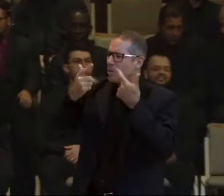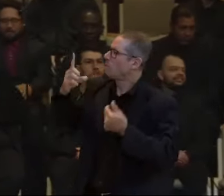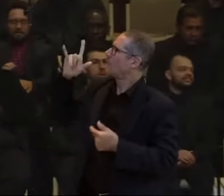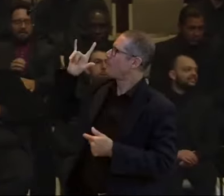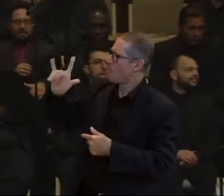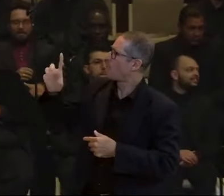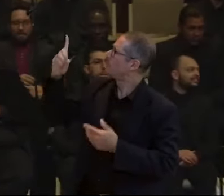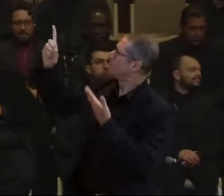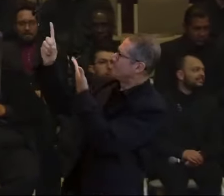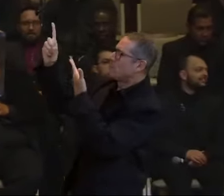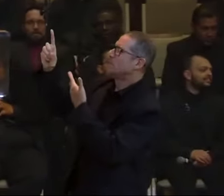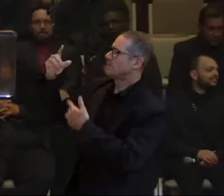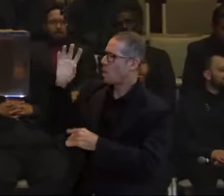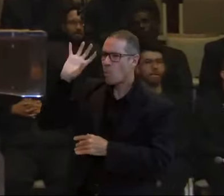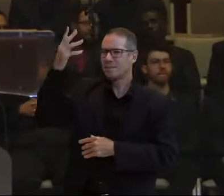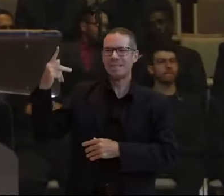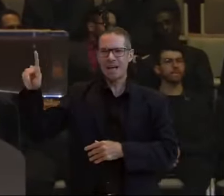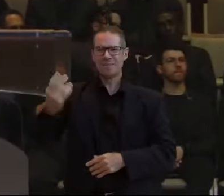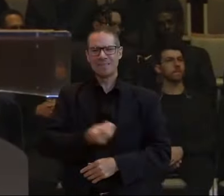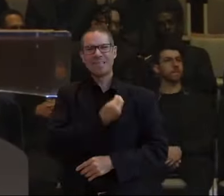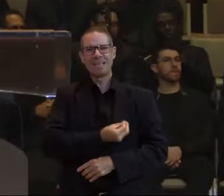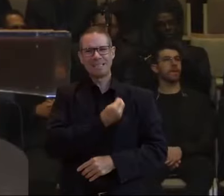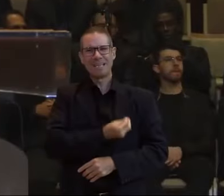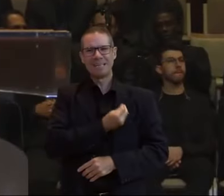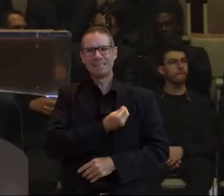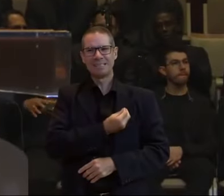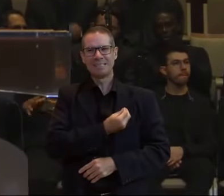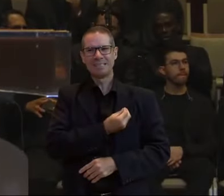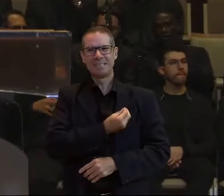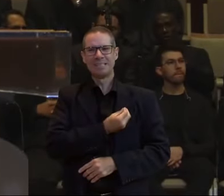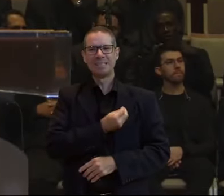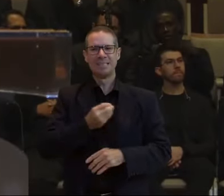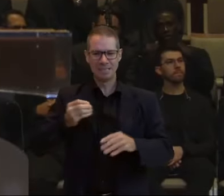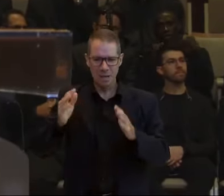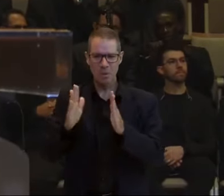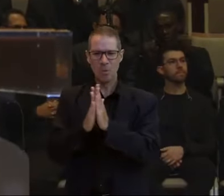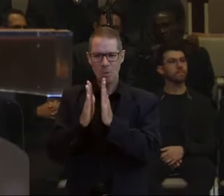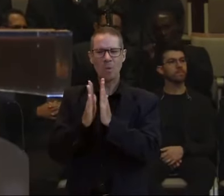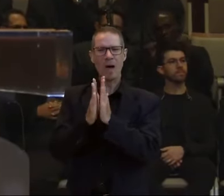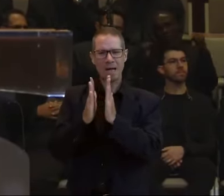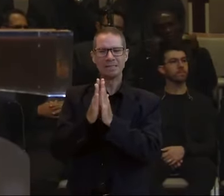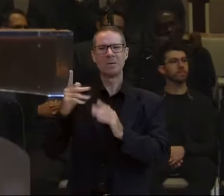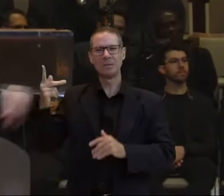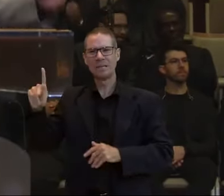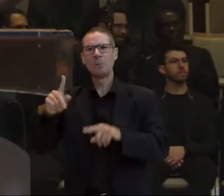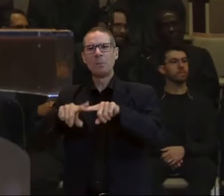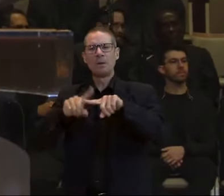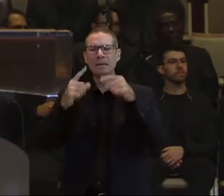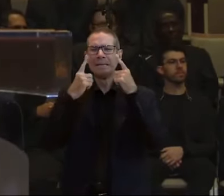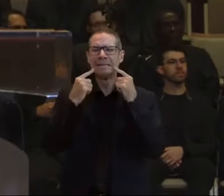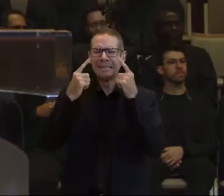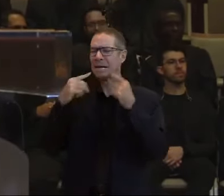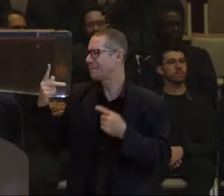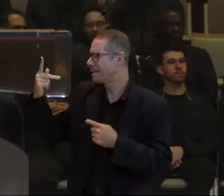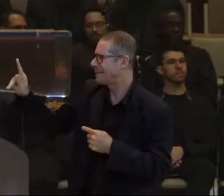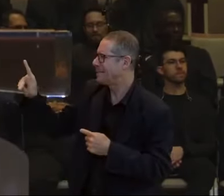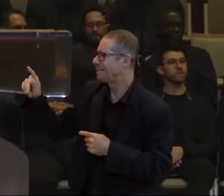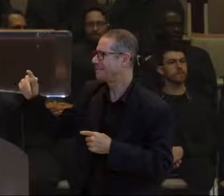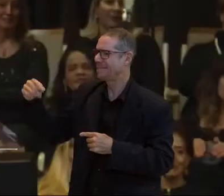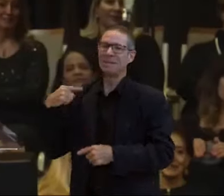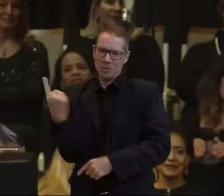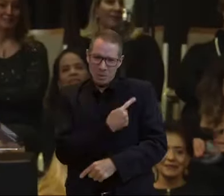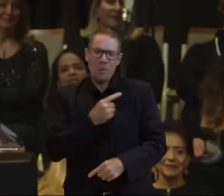Deus está acontecendo na vida deles, né? Que move o coração deles, porque as lágrimas deles são as